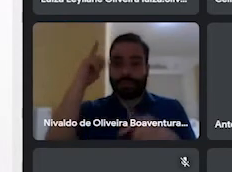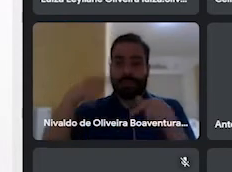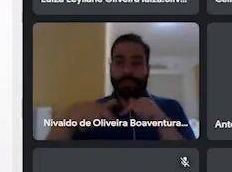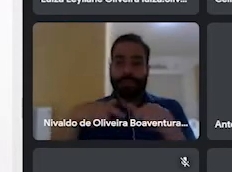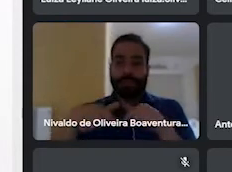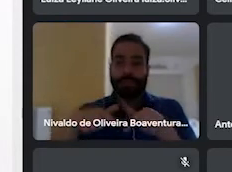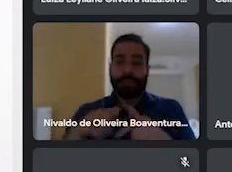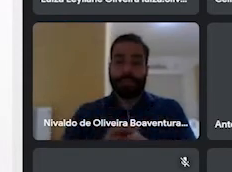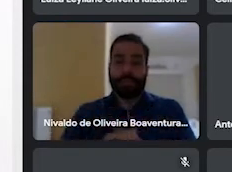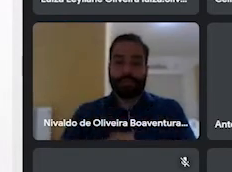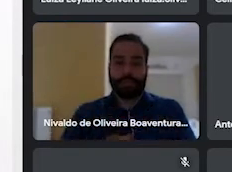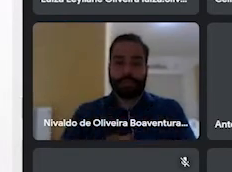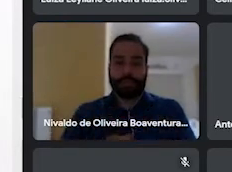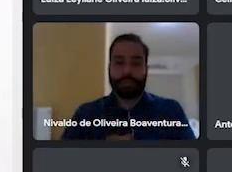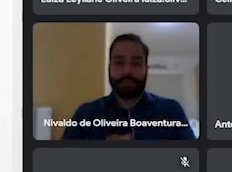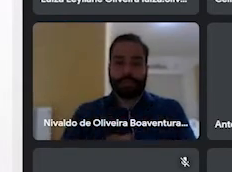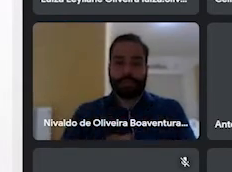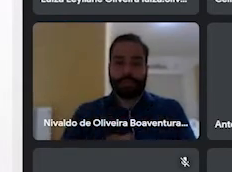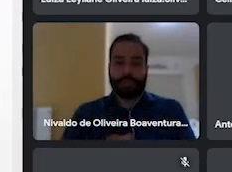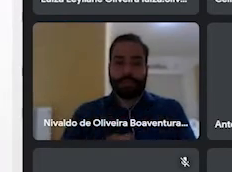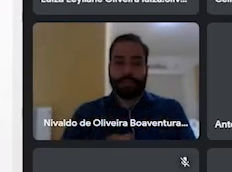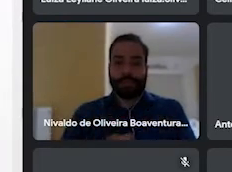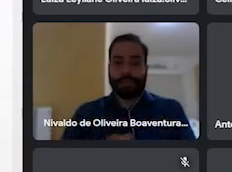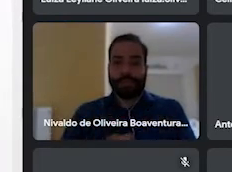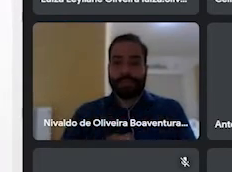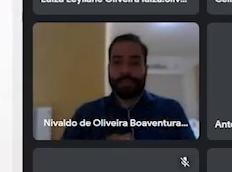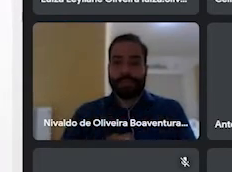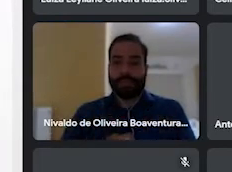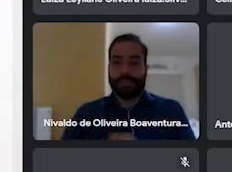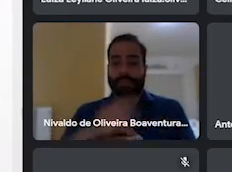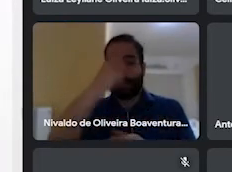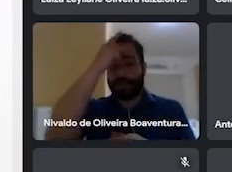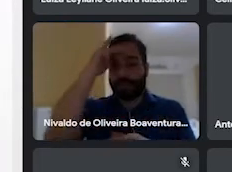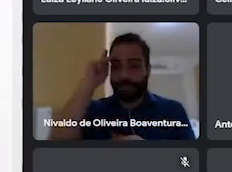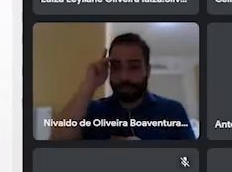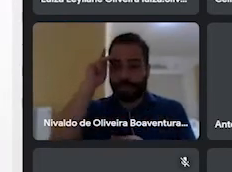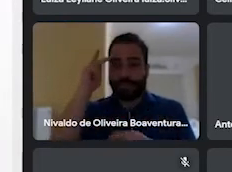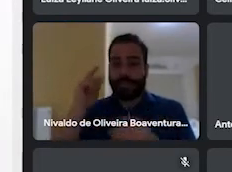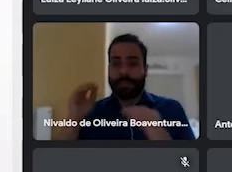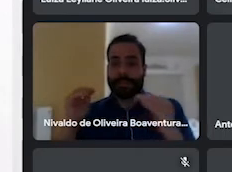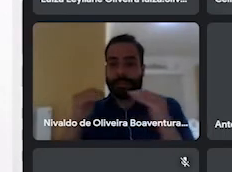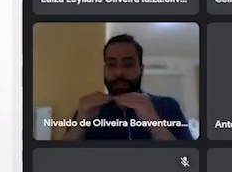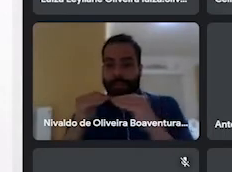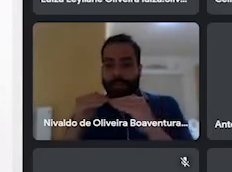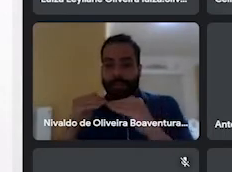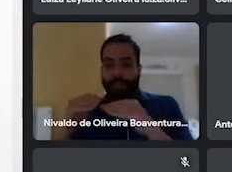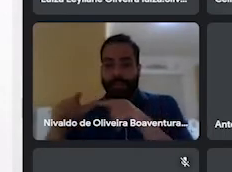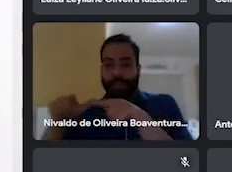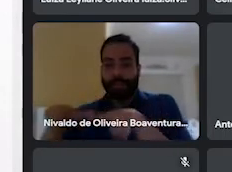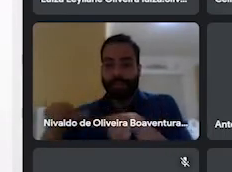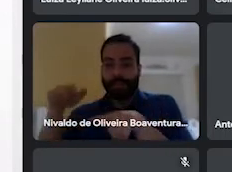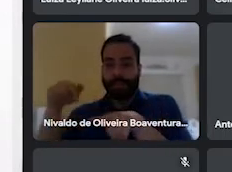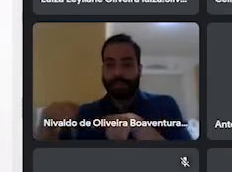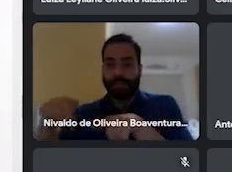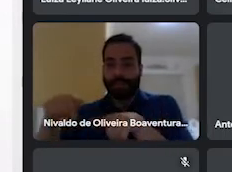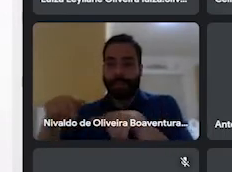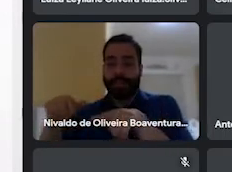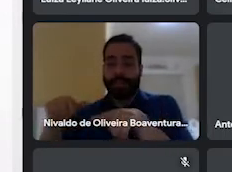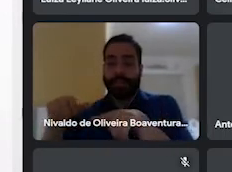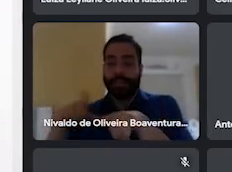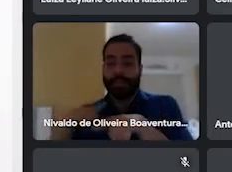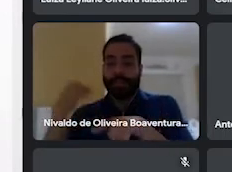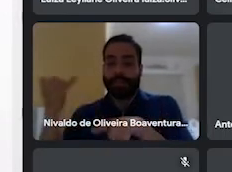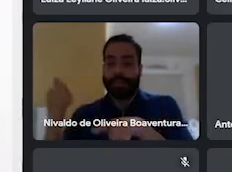trabalhadores, que direta ou indiretamente estejam em instalações elétricas e